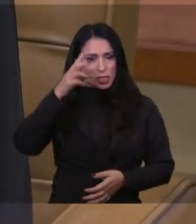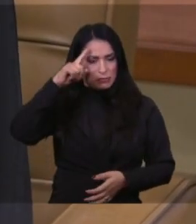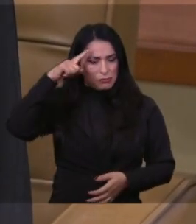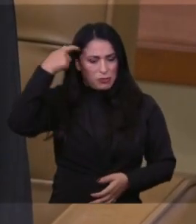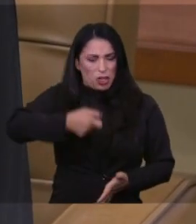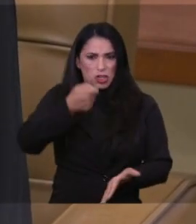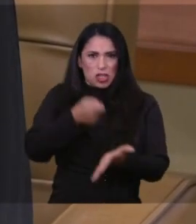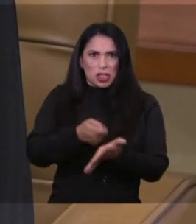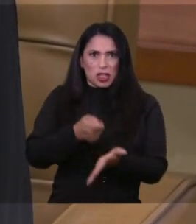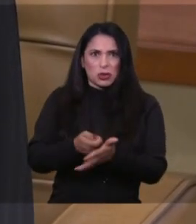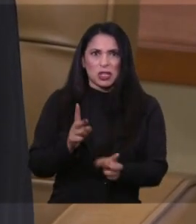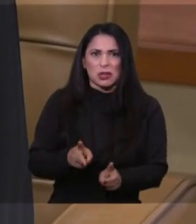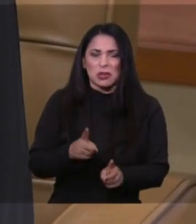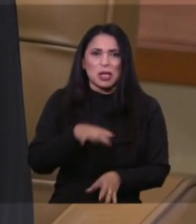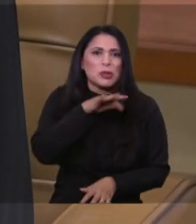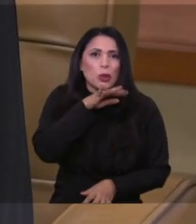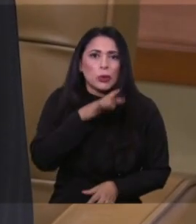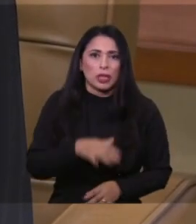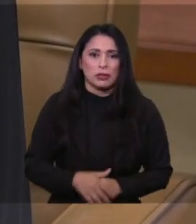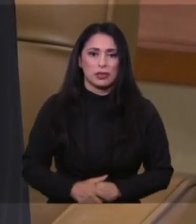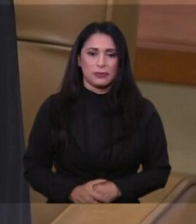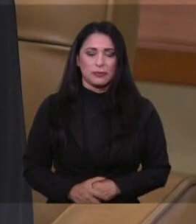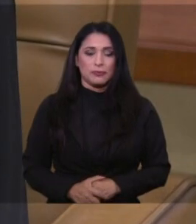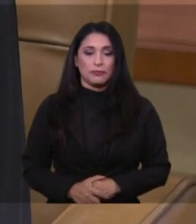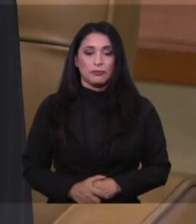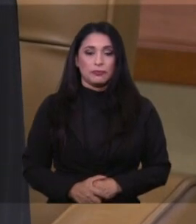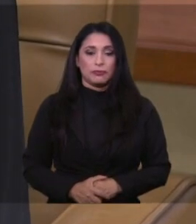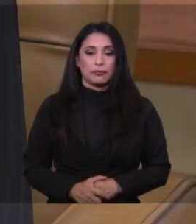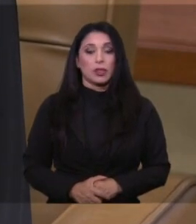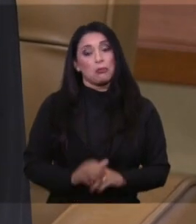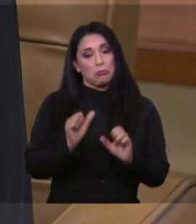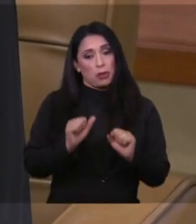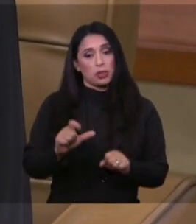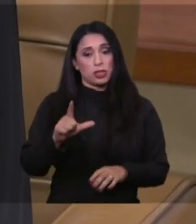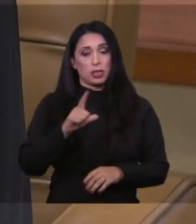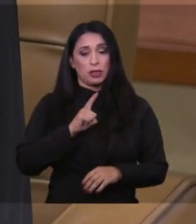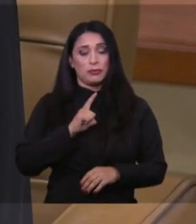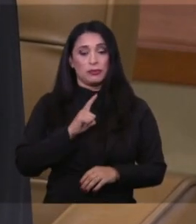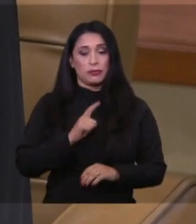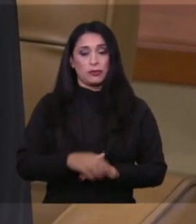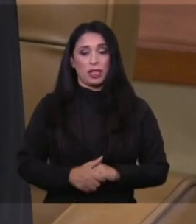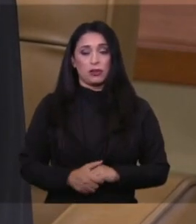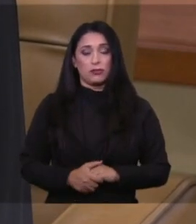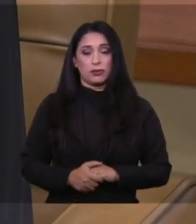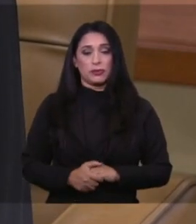sempre deploráveis e elas podem existir,